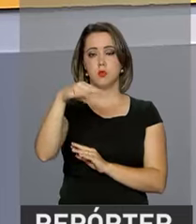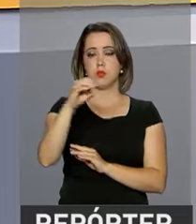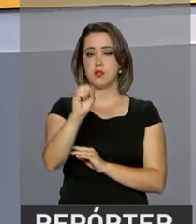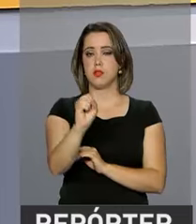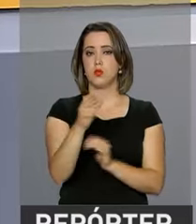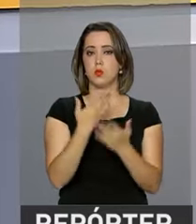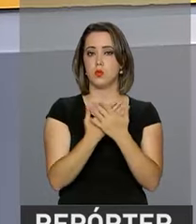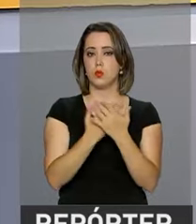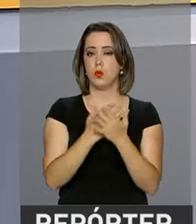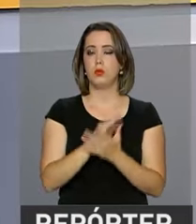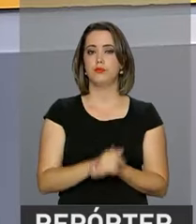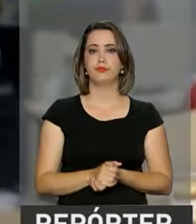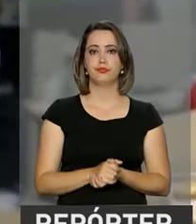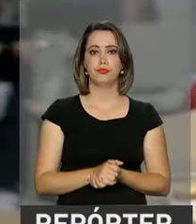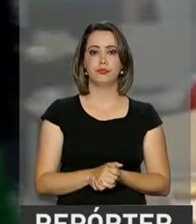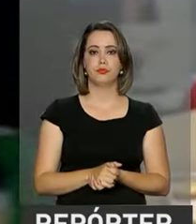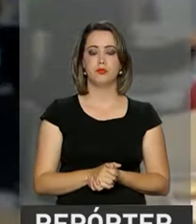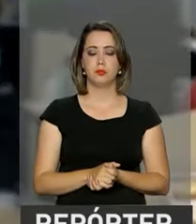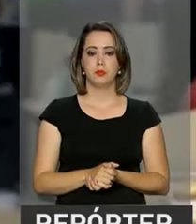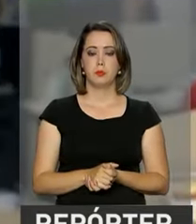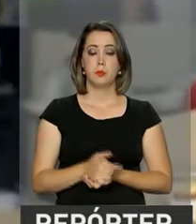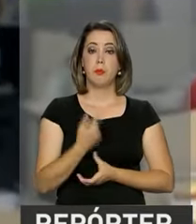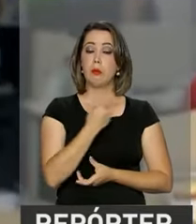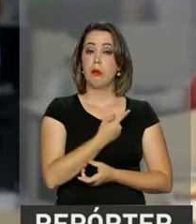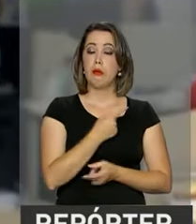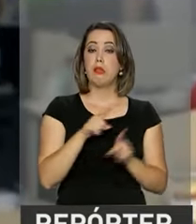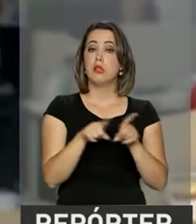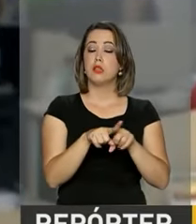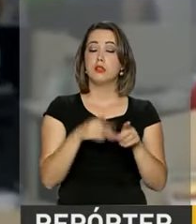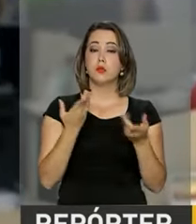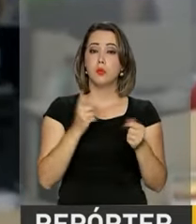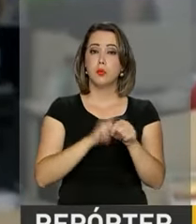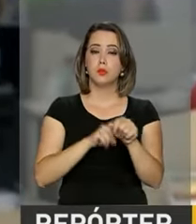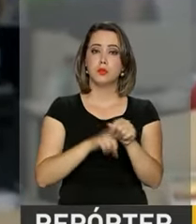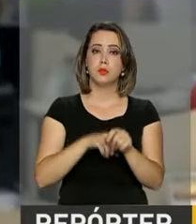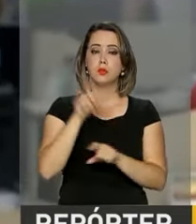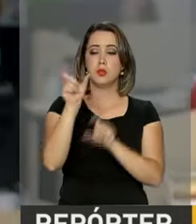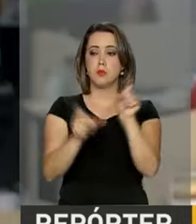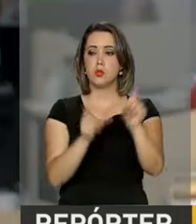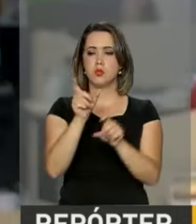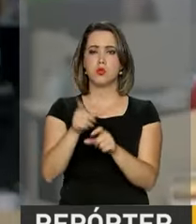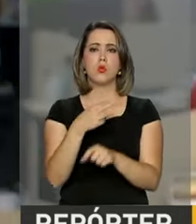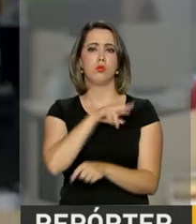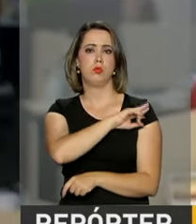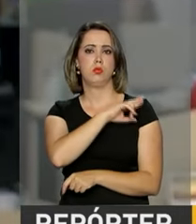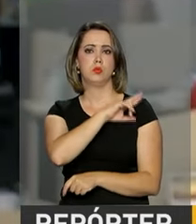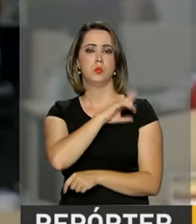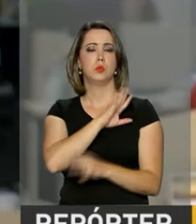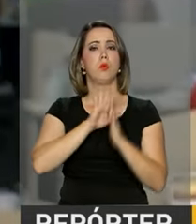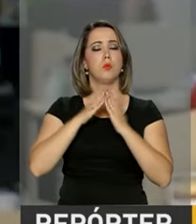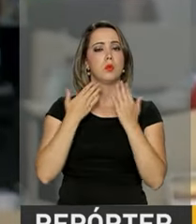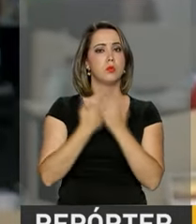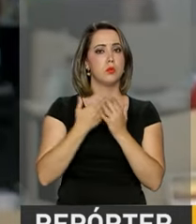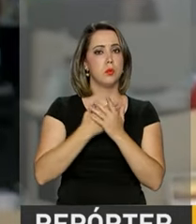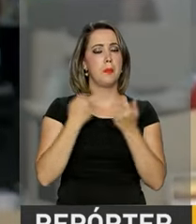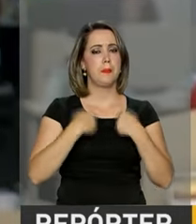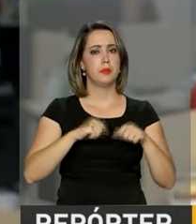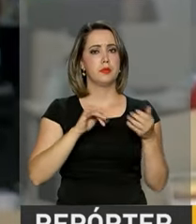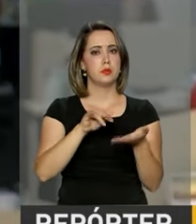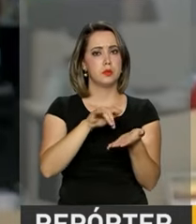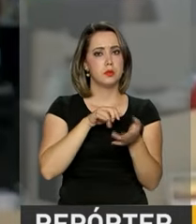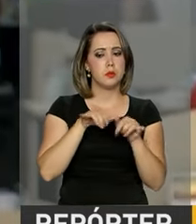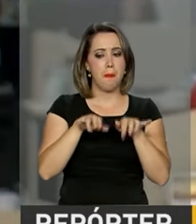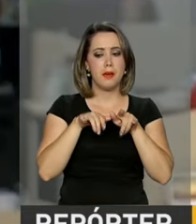José Luiz Filho. Esta é a etapa em que os responsáveis pelas unidades de ensino devem preencher as informações no